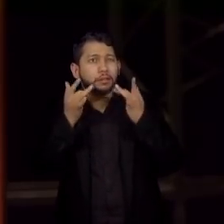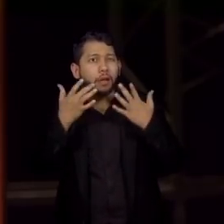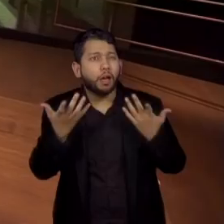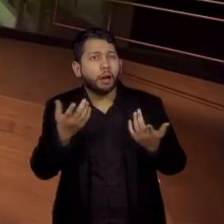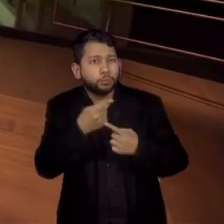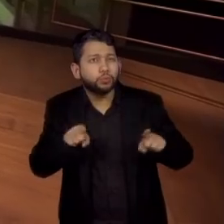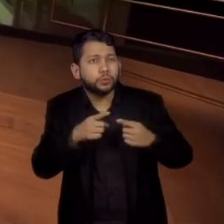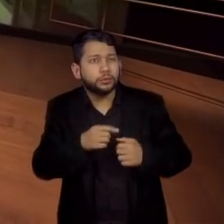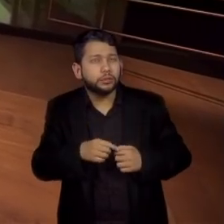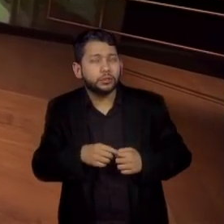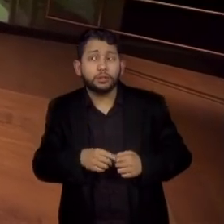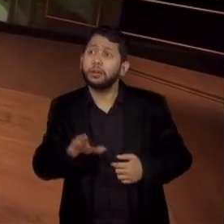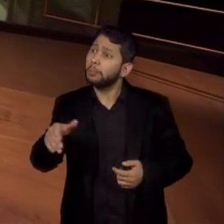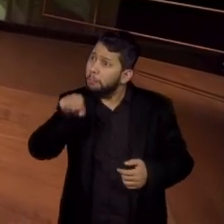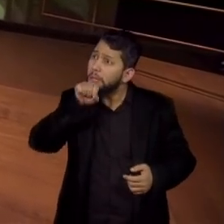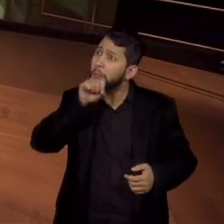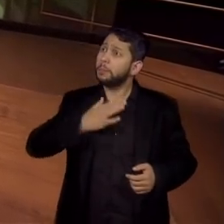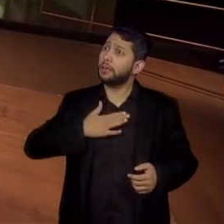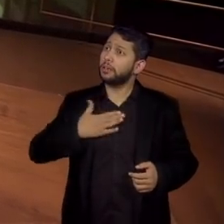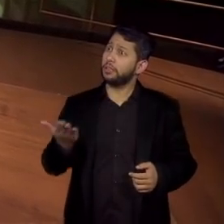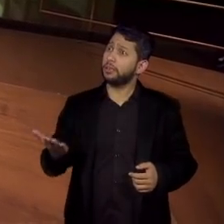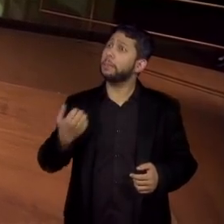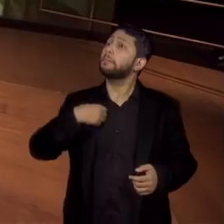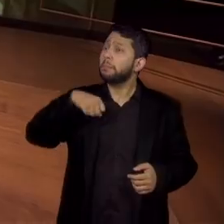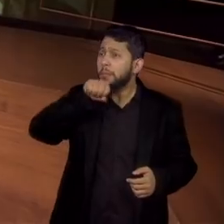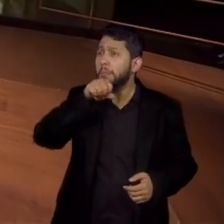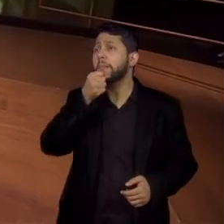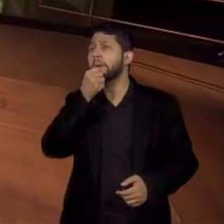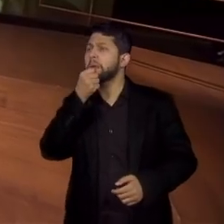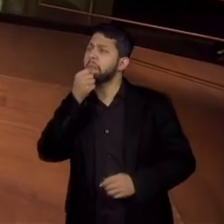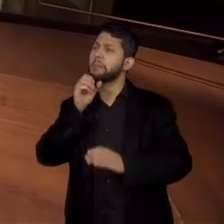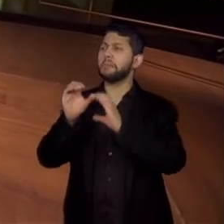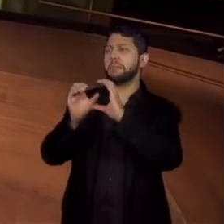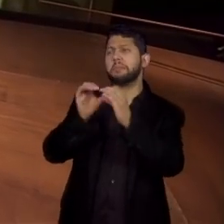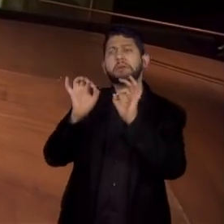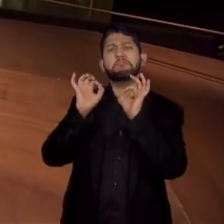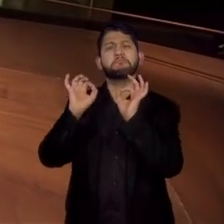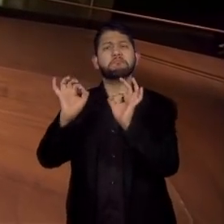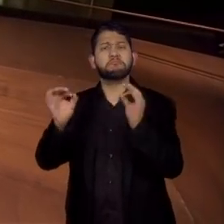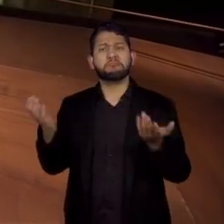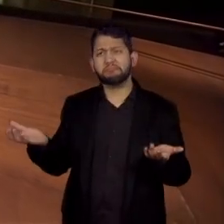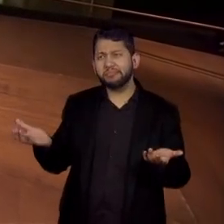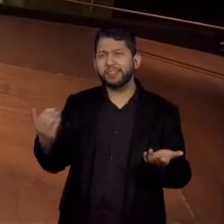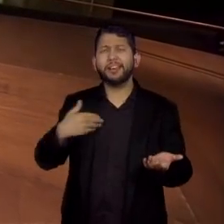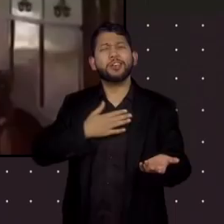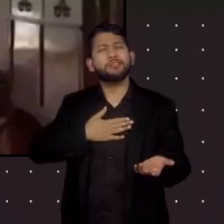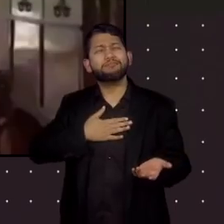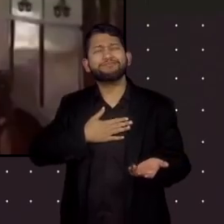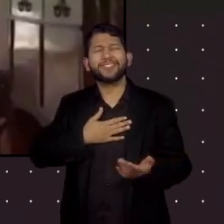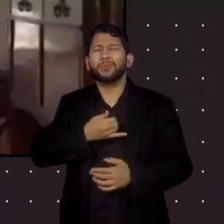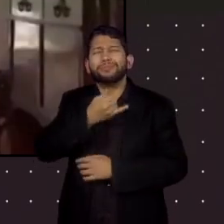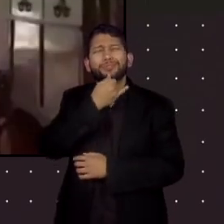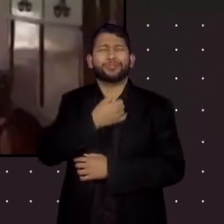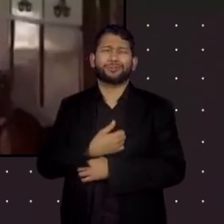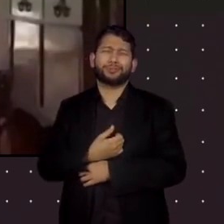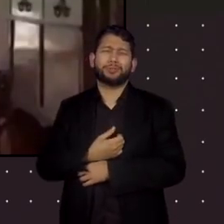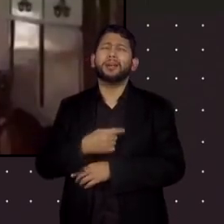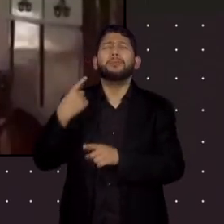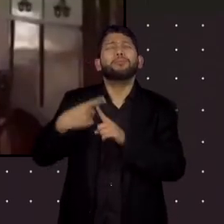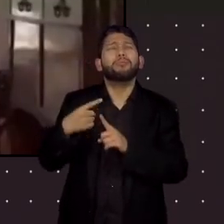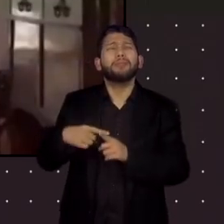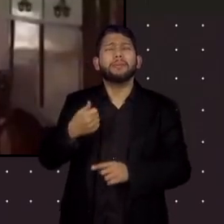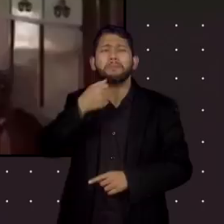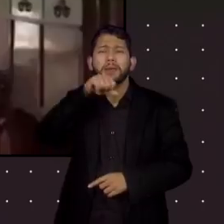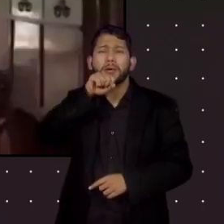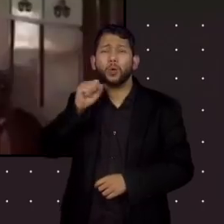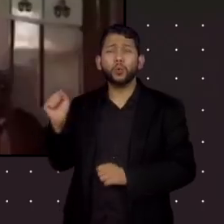não? Mamãe cantava muito bem. Eu fico muito triste que eu gostaria de ter